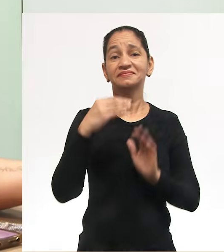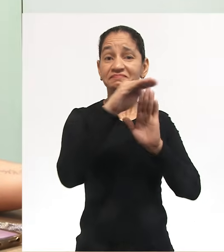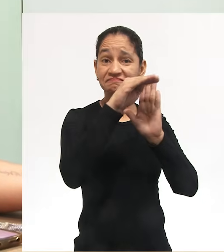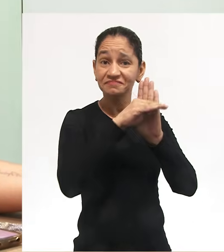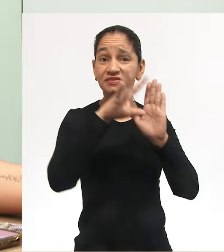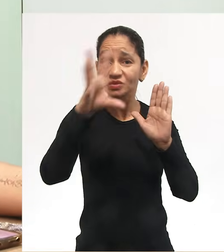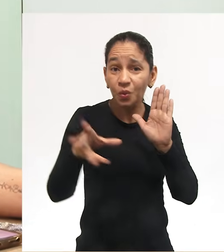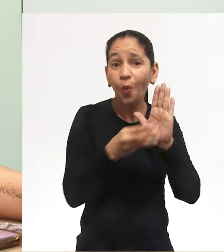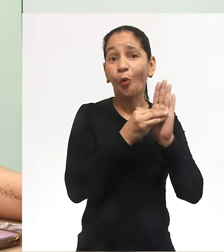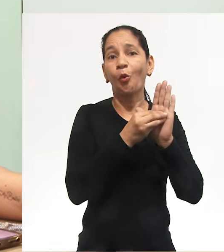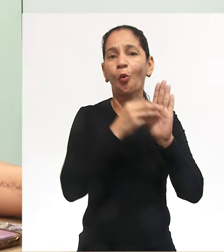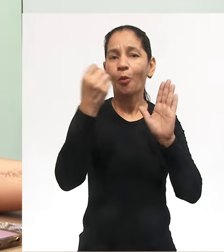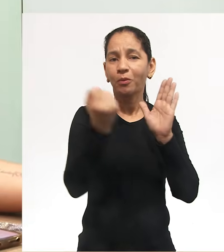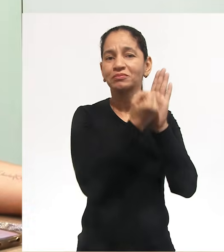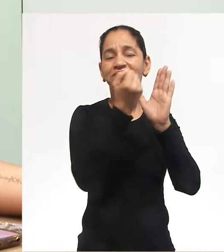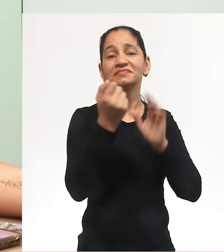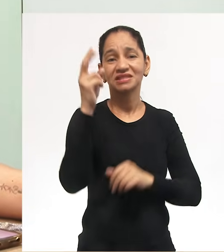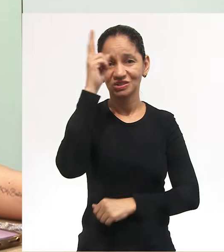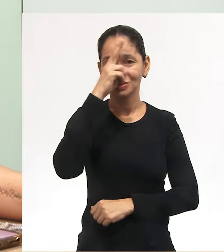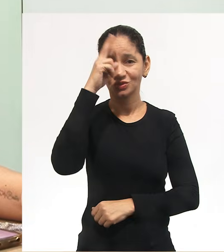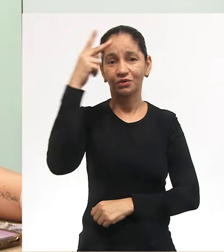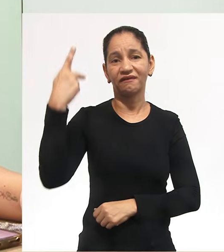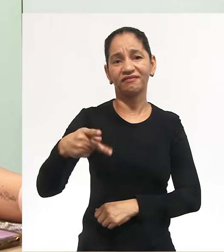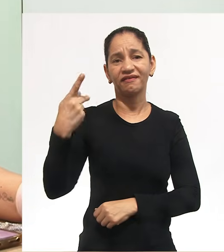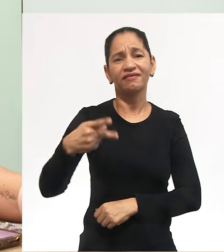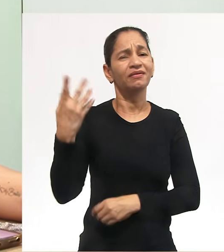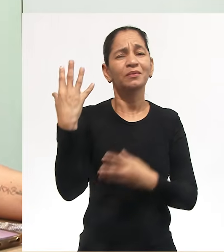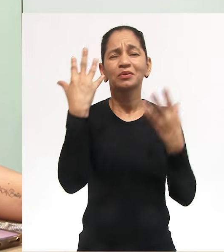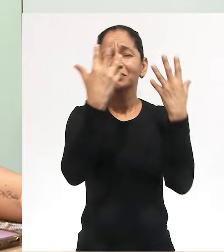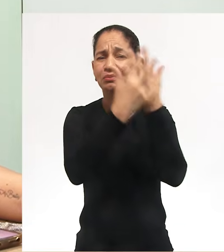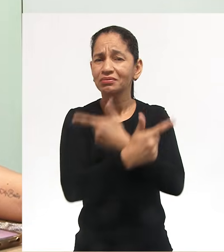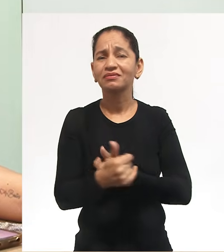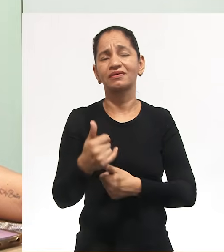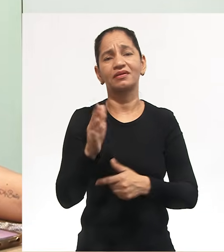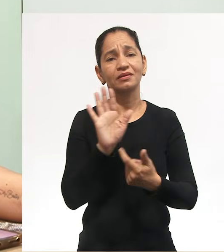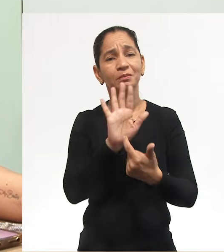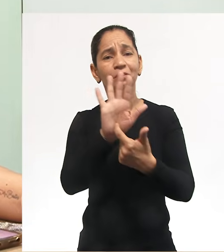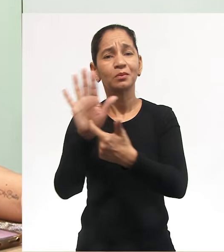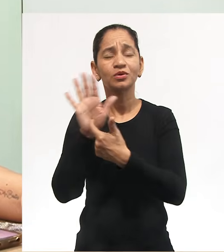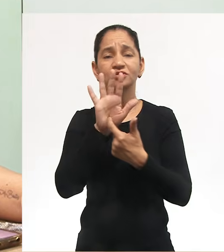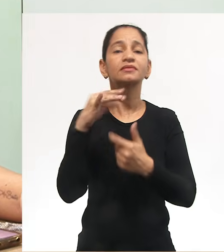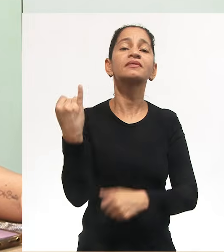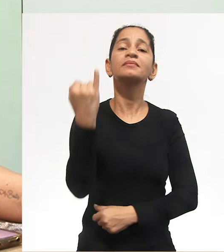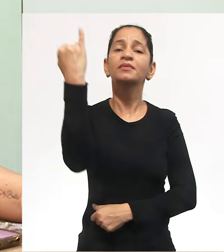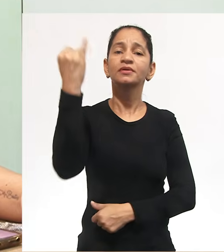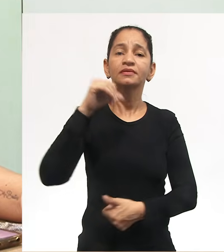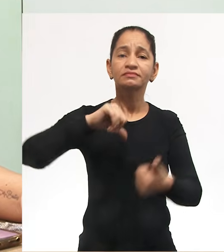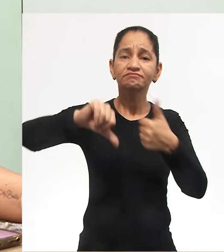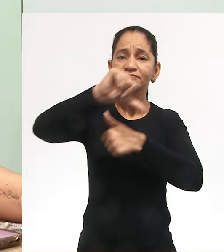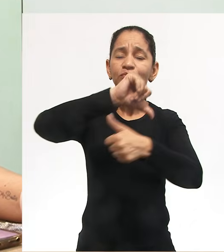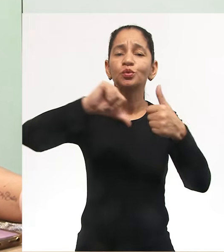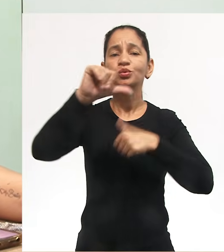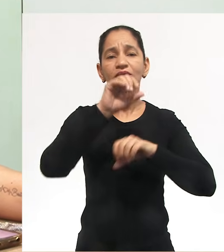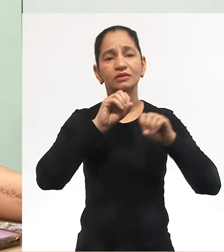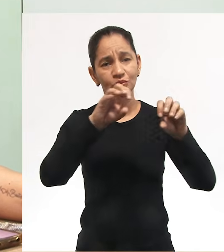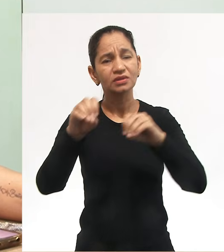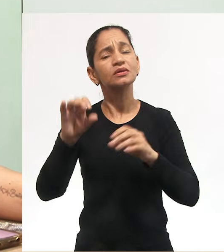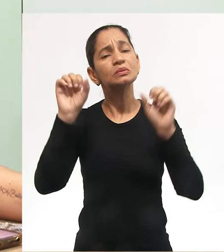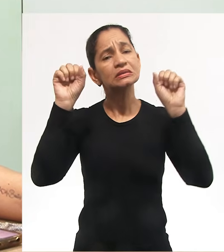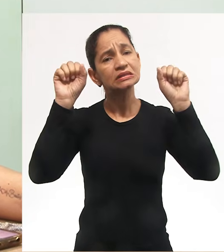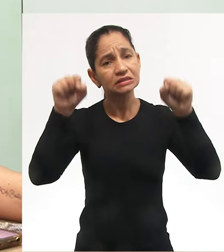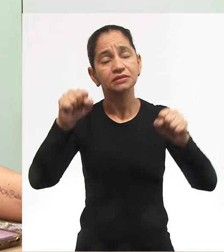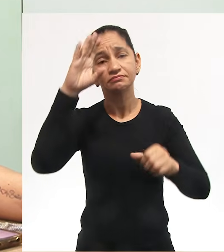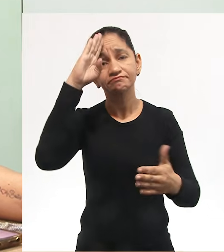ter você na nossa programação, na nossa história, contando histórias tão bonitas e tão importantes que transformam